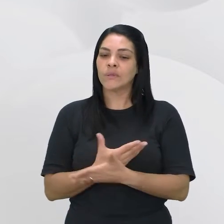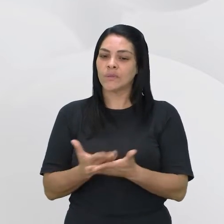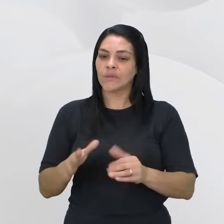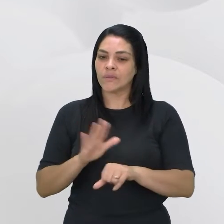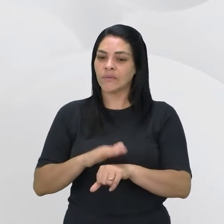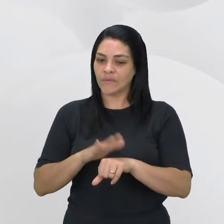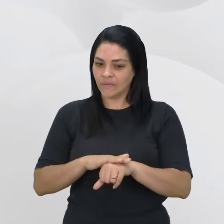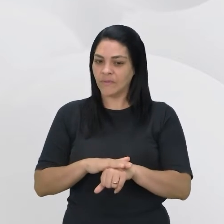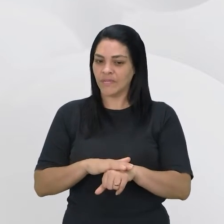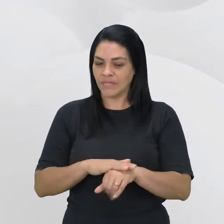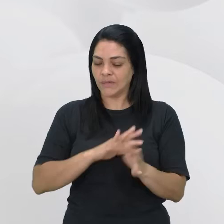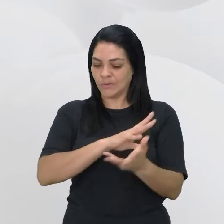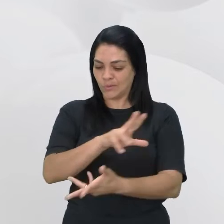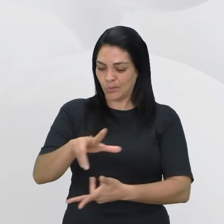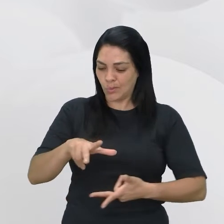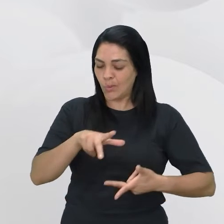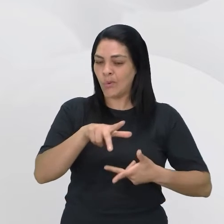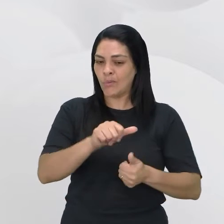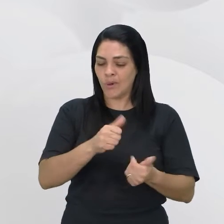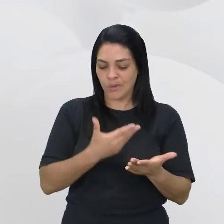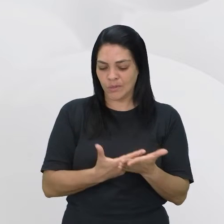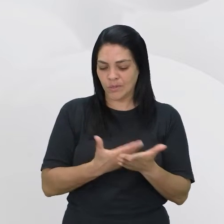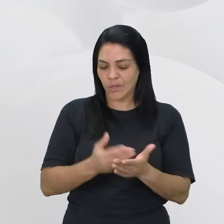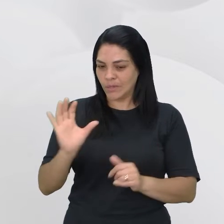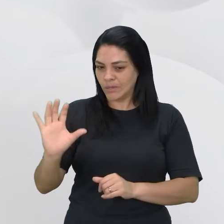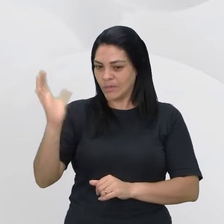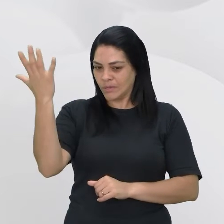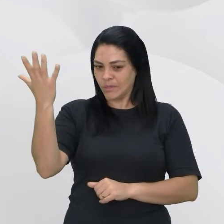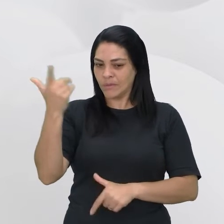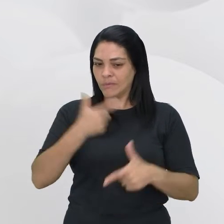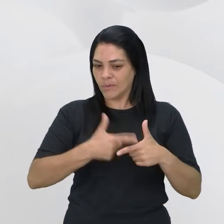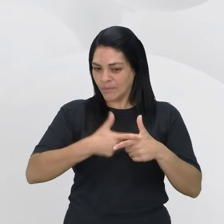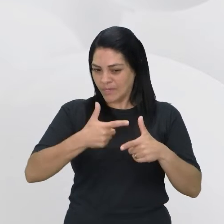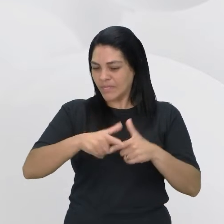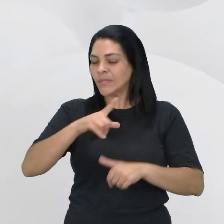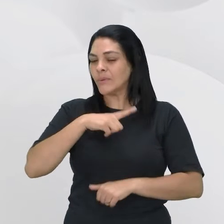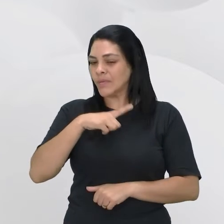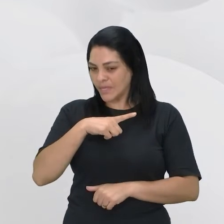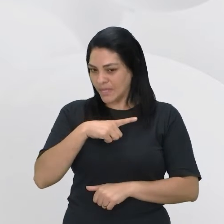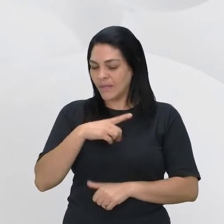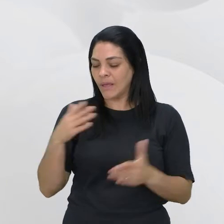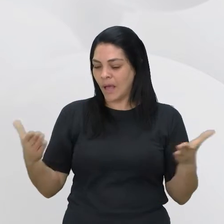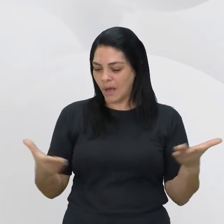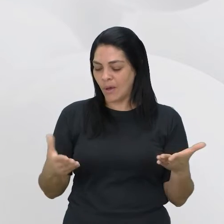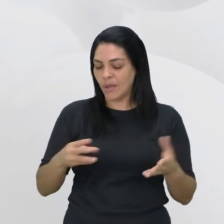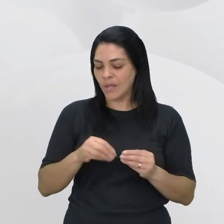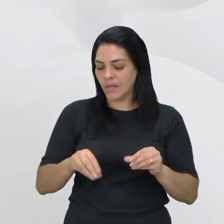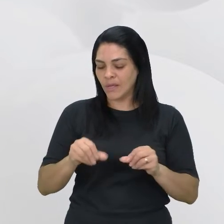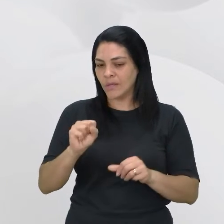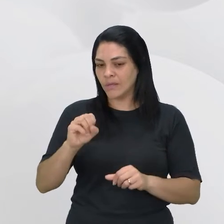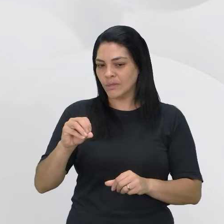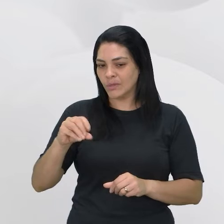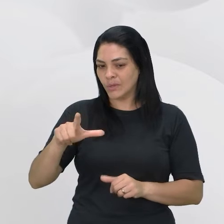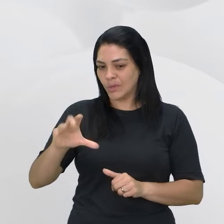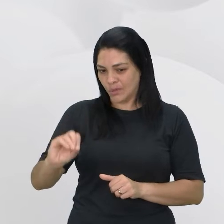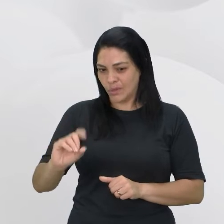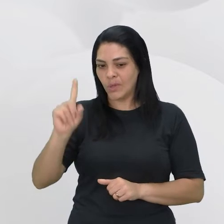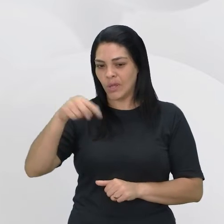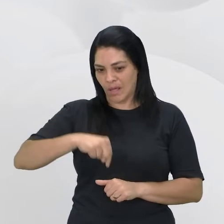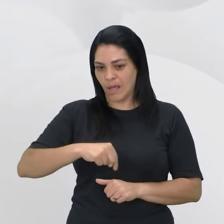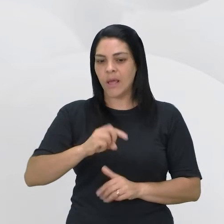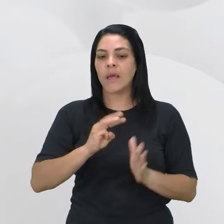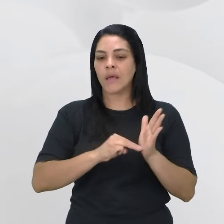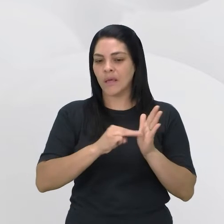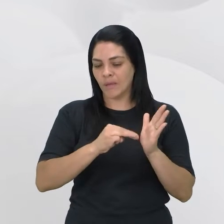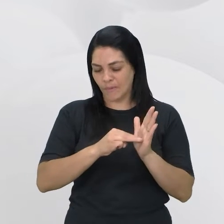uma leitura do mundo, fizemos um estudo do clima, uma problematização sobre o clima, e aí a gente fala do solo, que é um dos princípios do método Miyawaki,